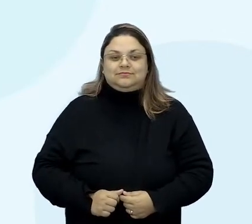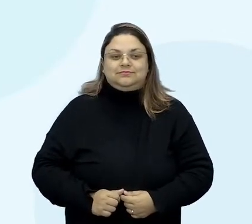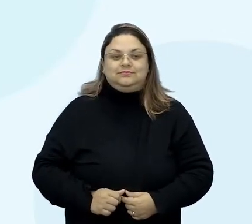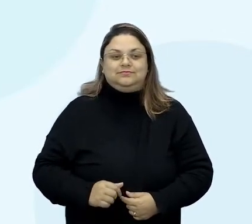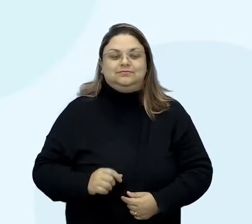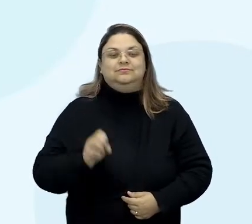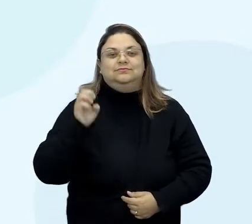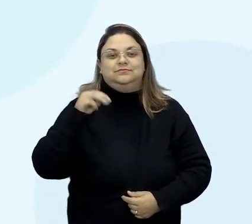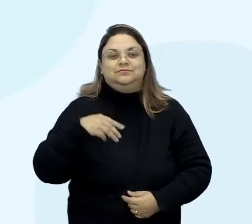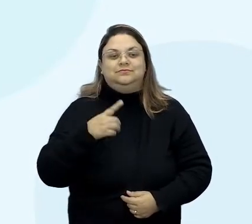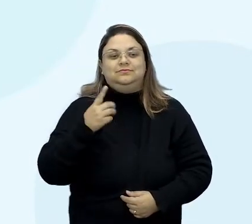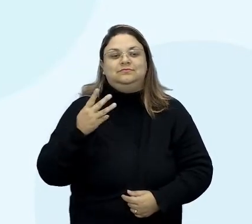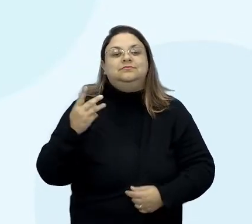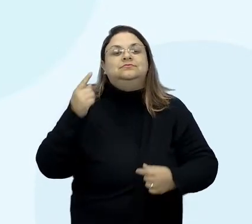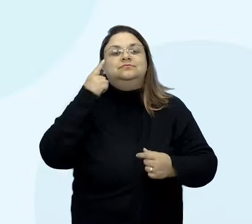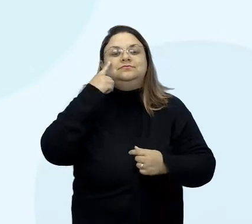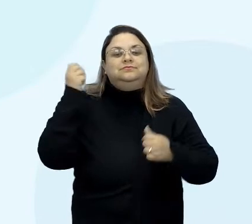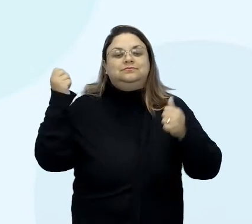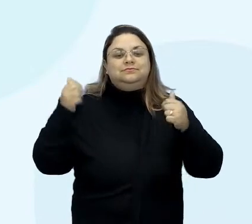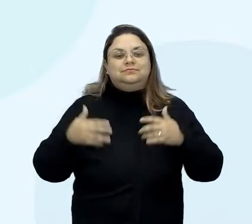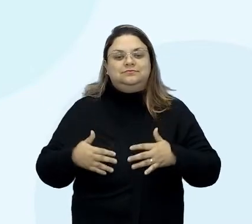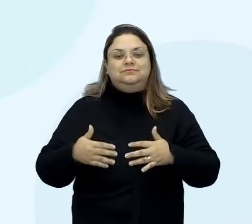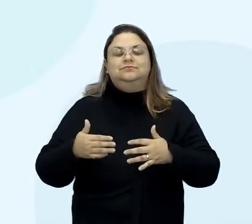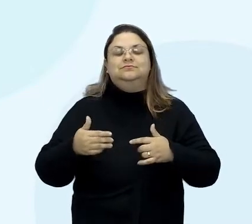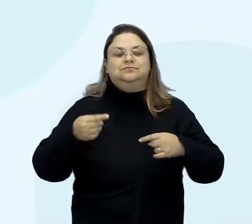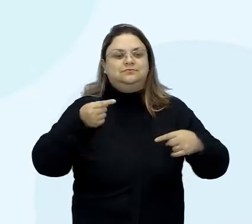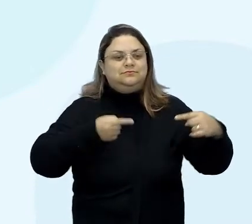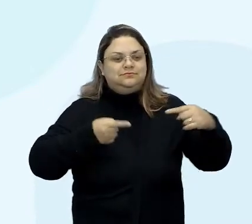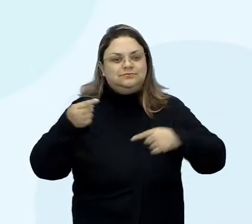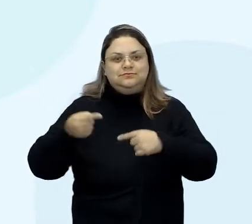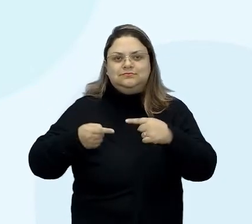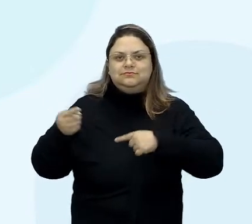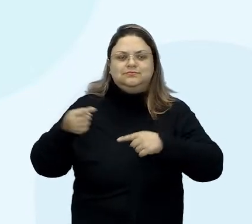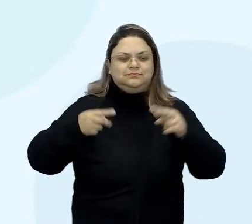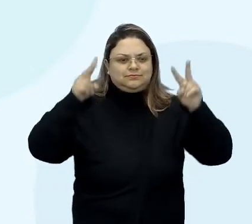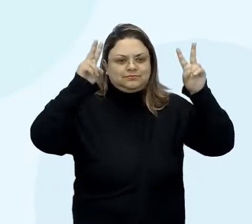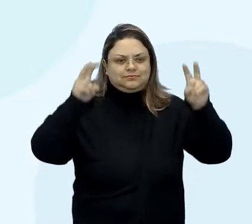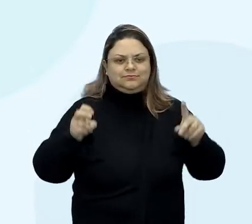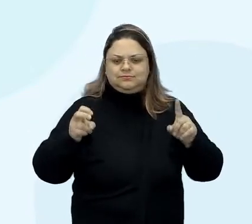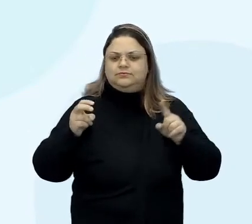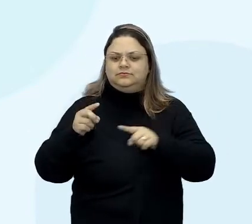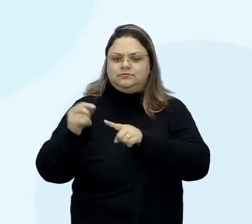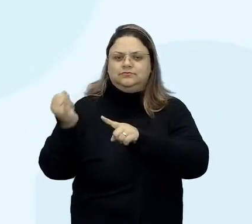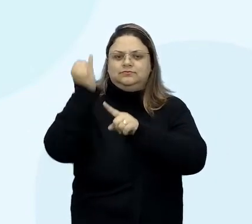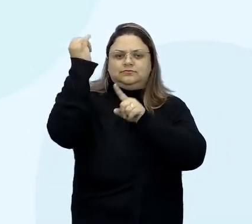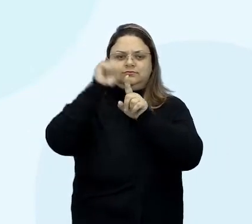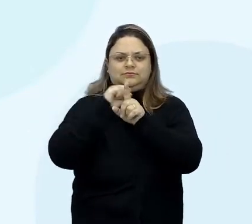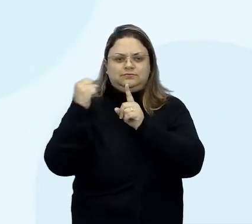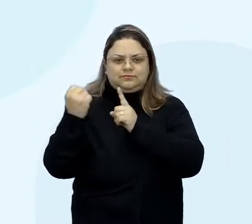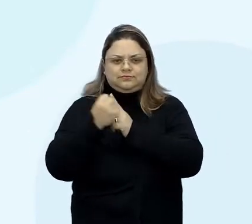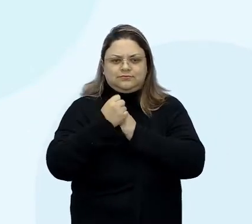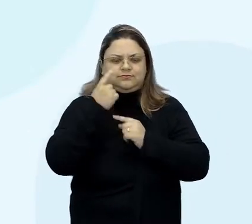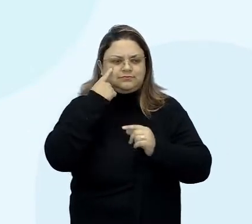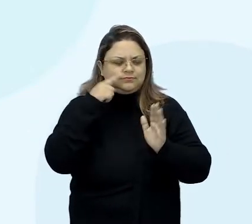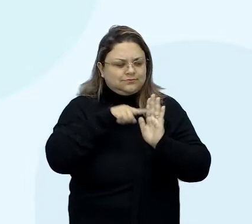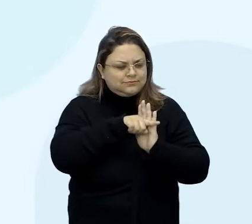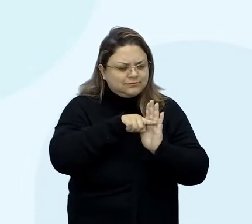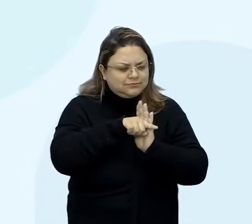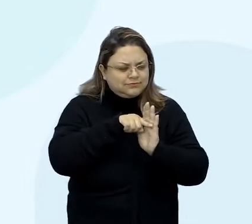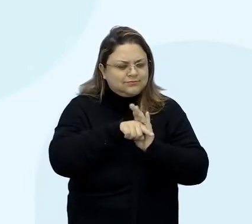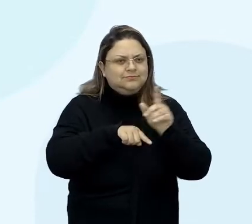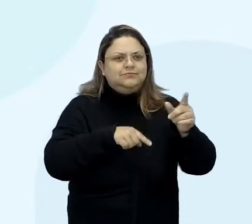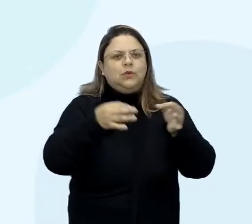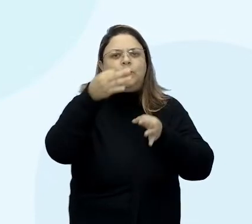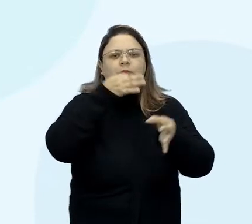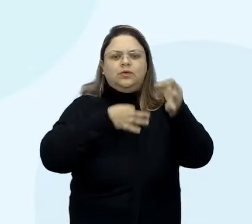debater questões polêmicas de relevância social, analisando diferentes argumentos e opiniões